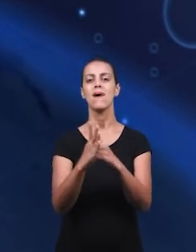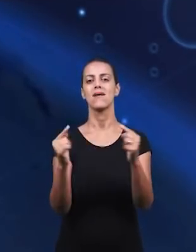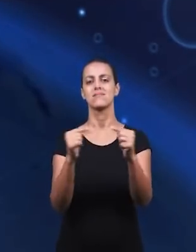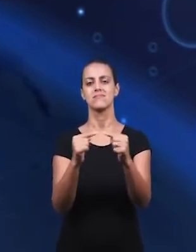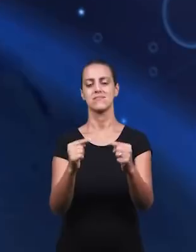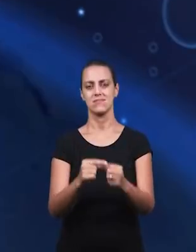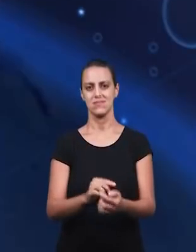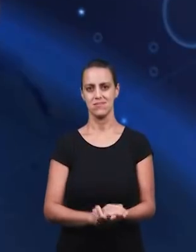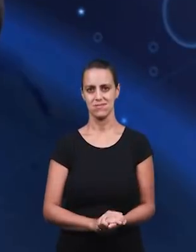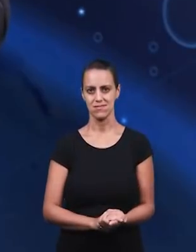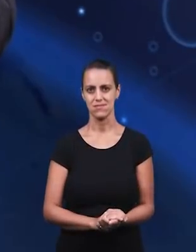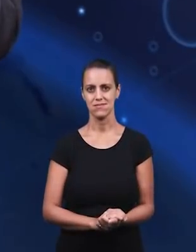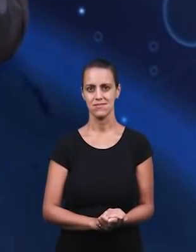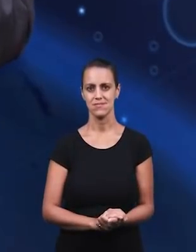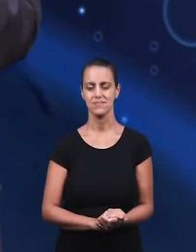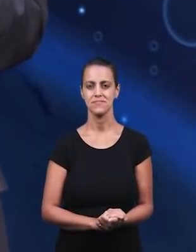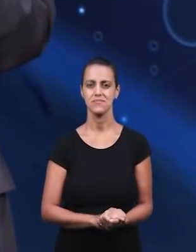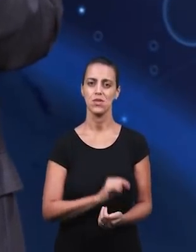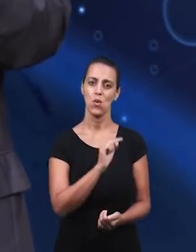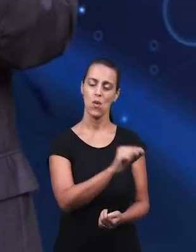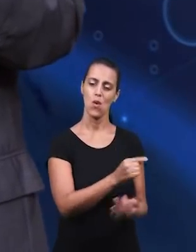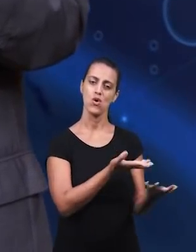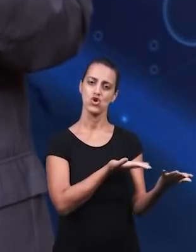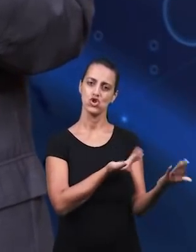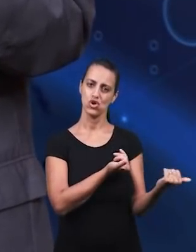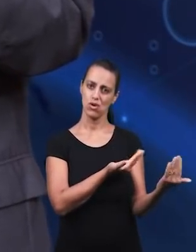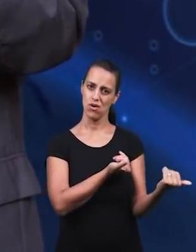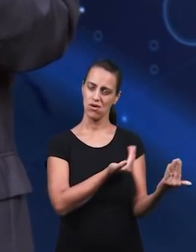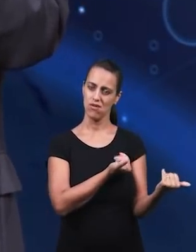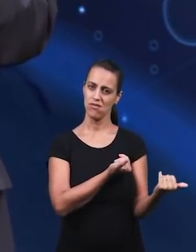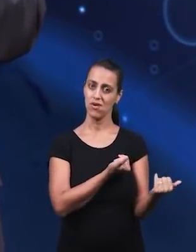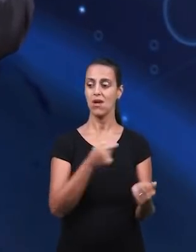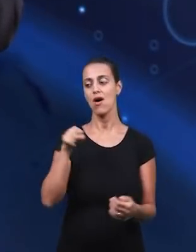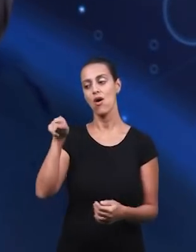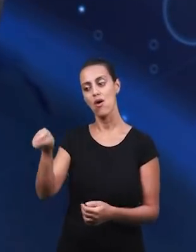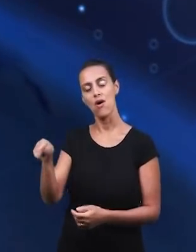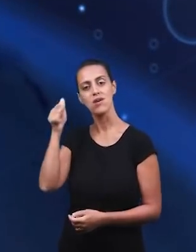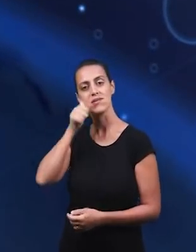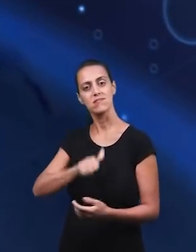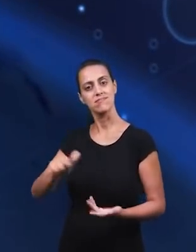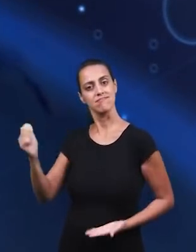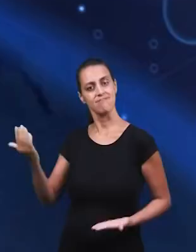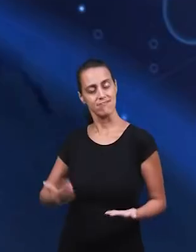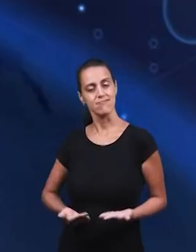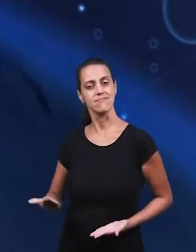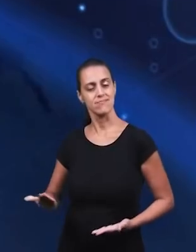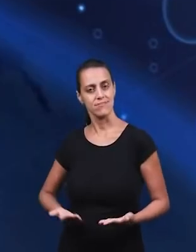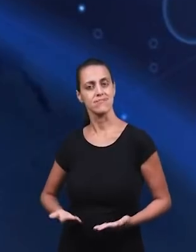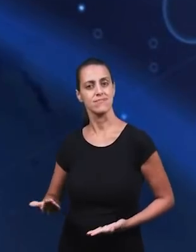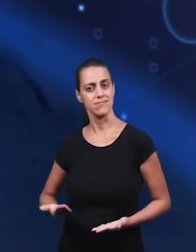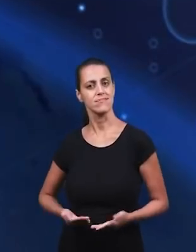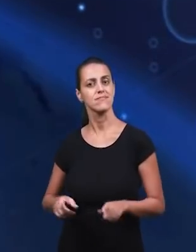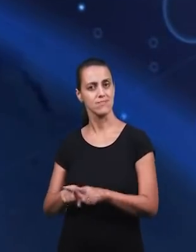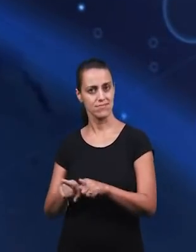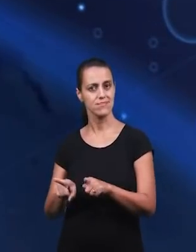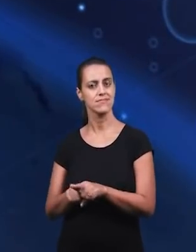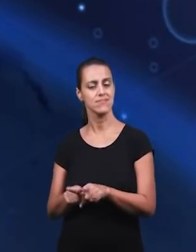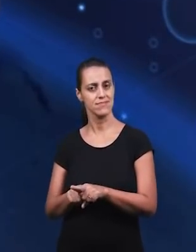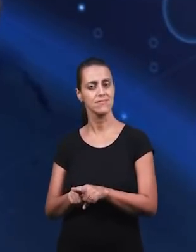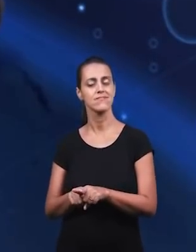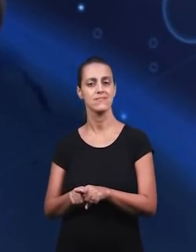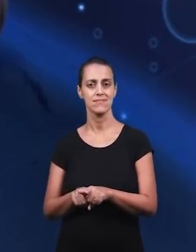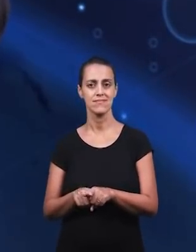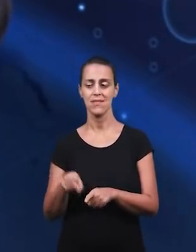Bíblica Dominical. E uma delas de jovens, juntamente com os obreiros, mas o outro trabalho é o trabalho feito pelas irmãs da